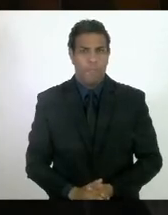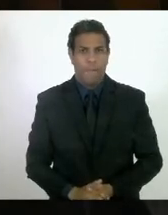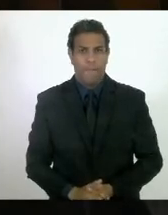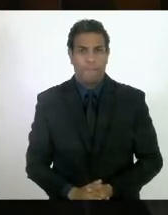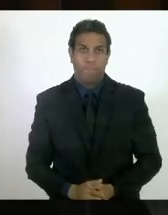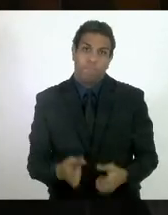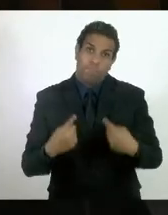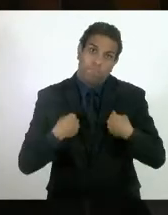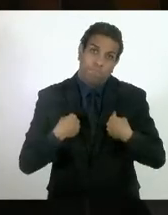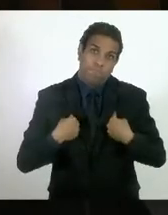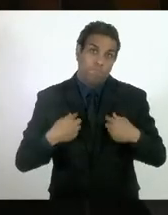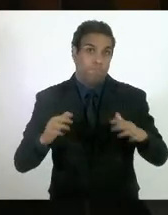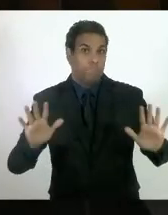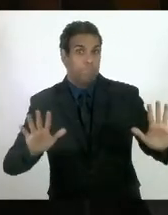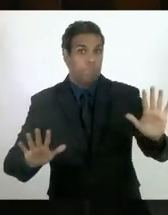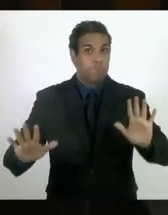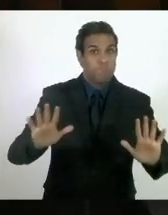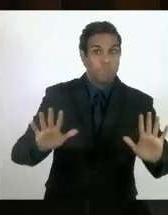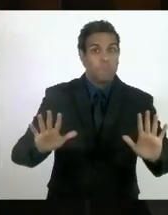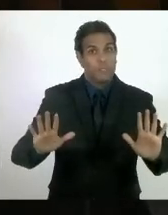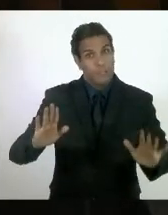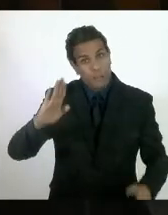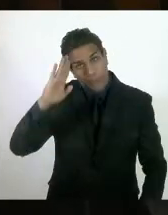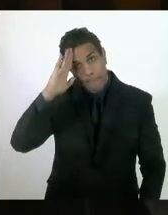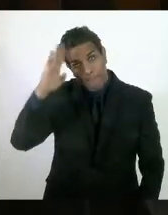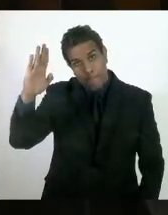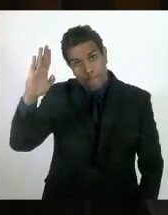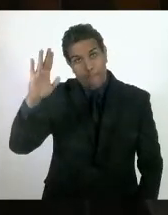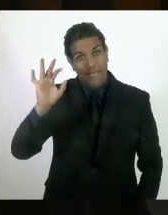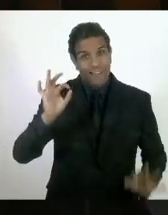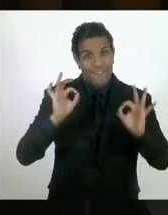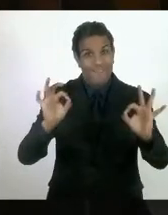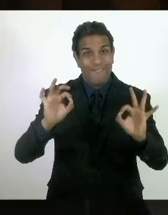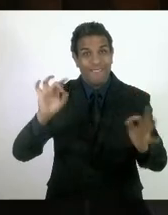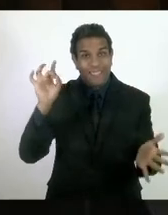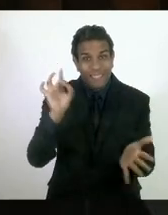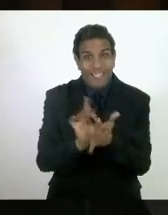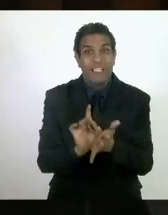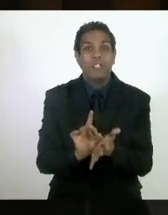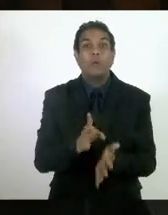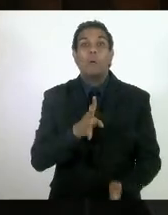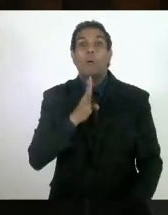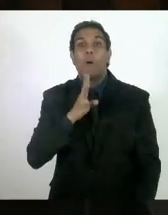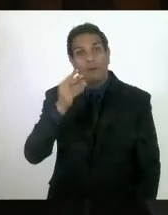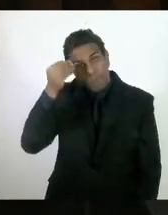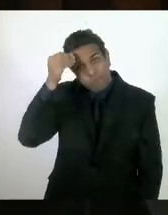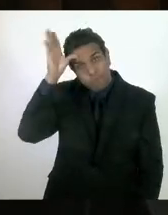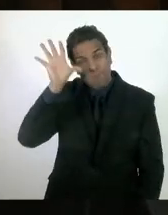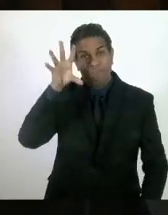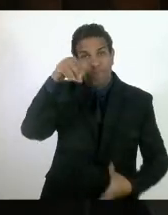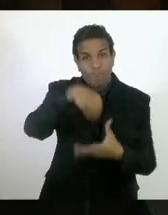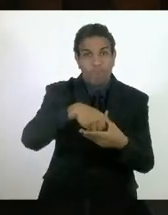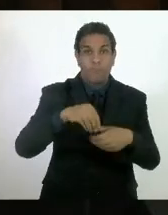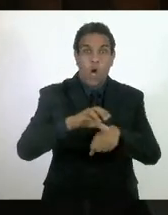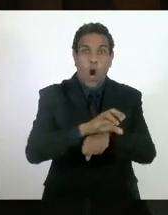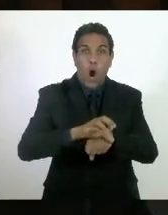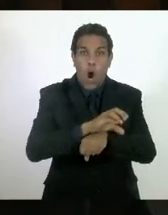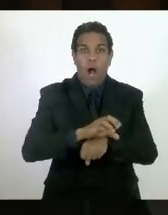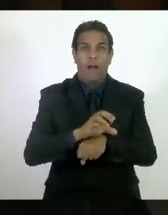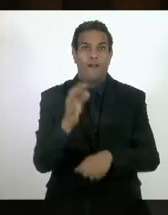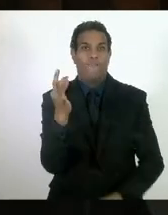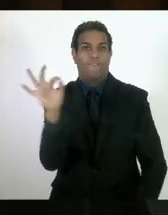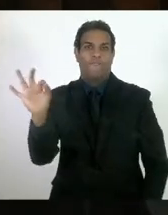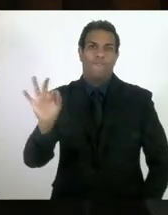eu acho que a prioridade devia ser terrivelmente conhecedor da Constituição Federal